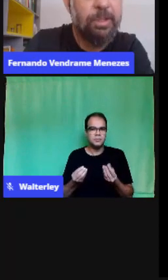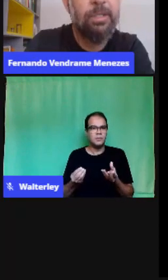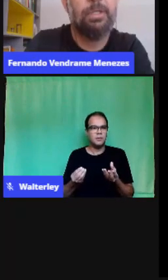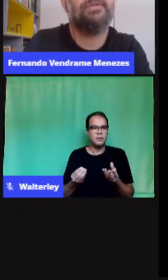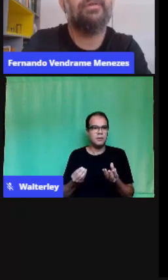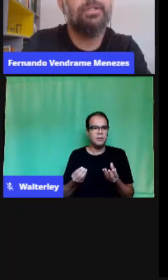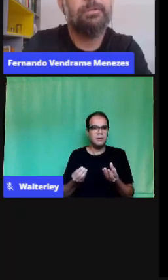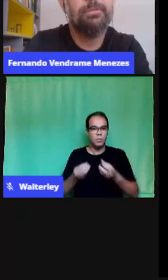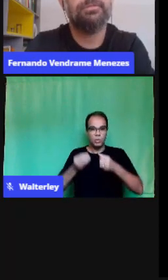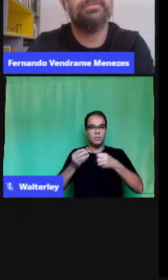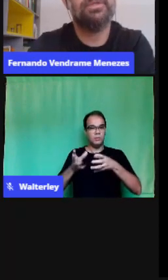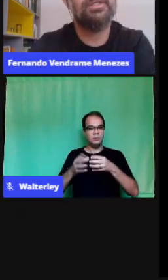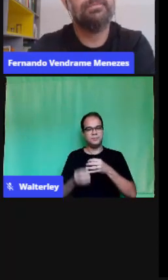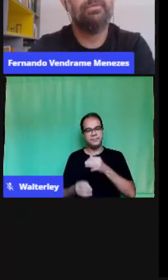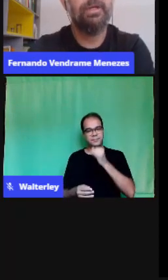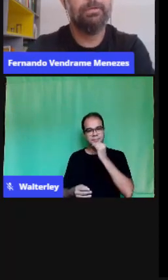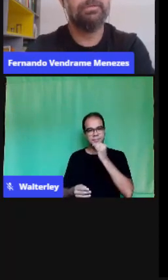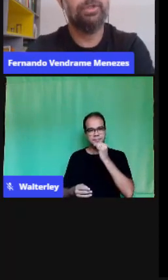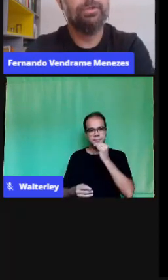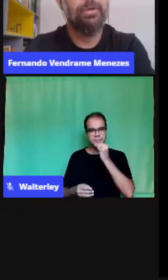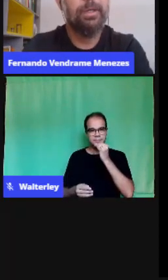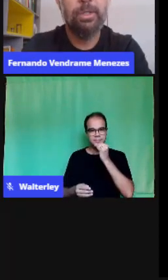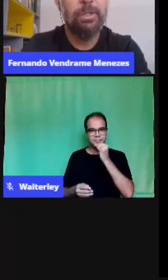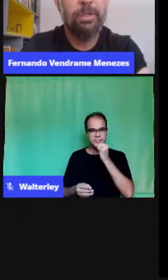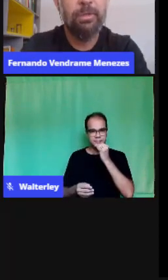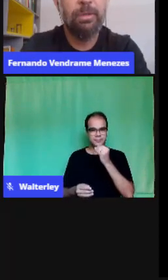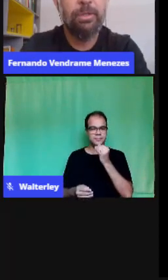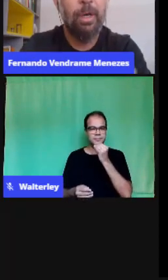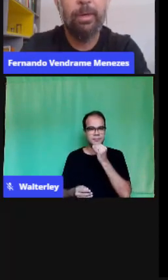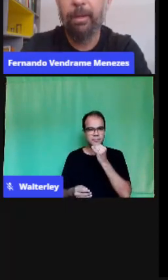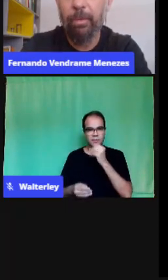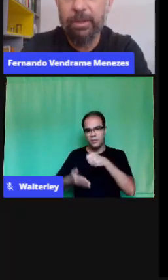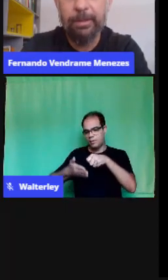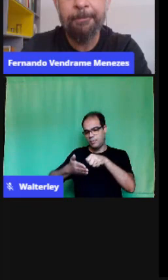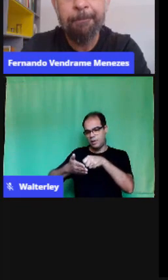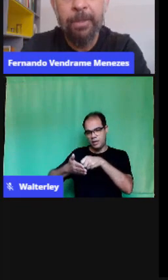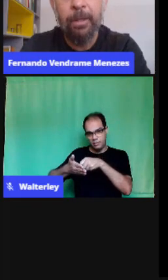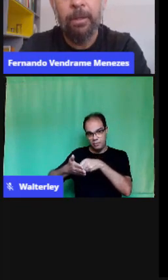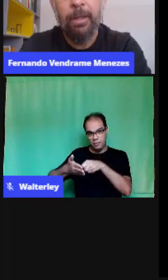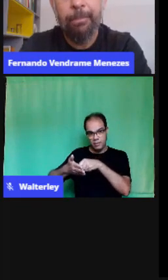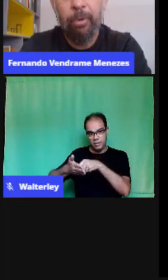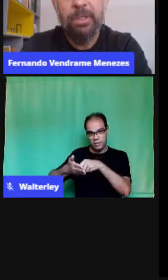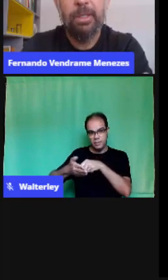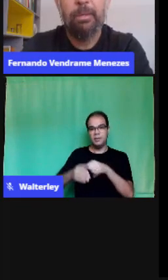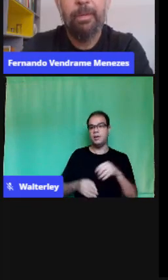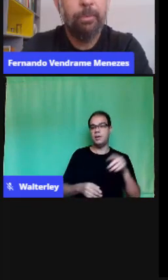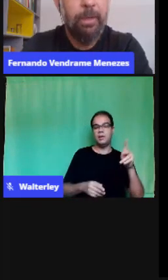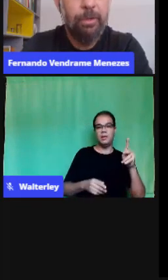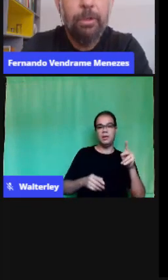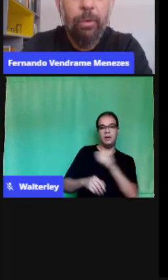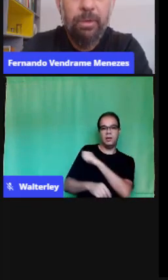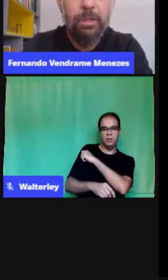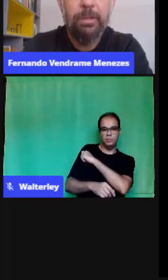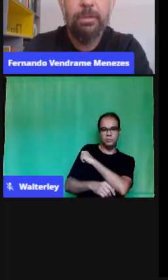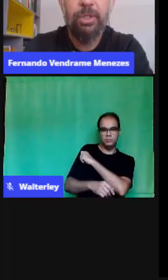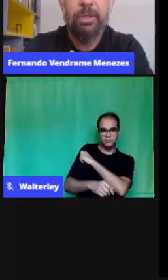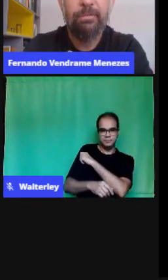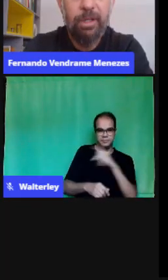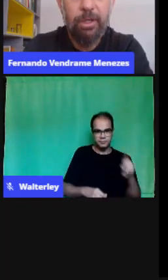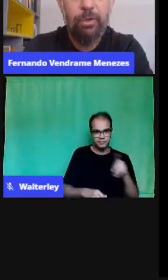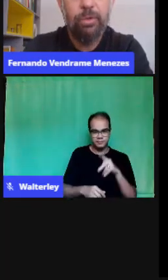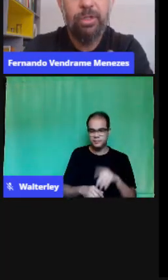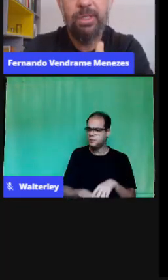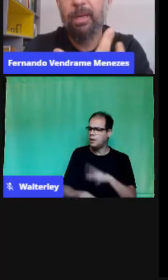podcasts, né, já que a gente está falando desse momento de história de aula remota, pode ser também por meio de slogans,